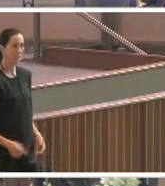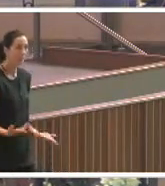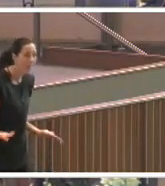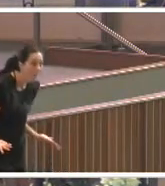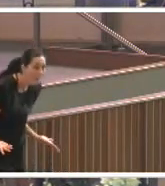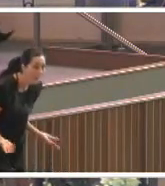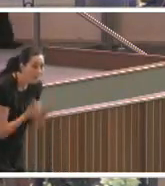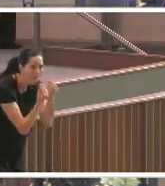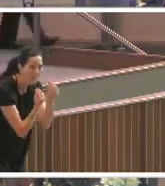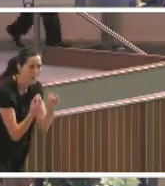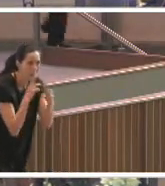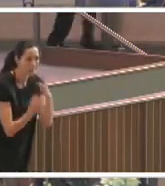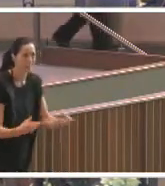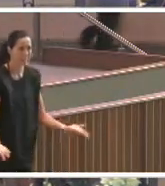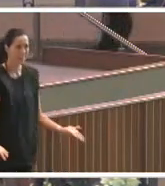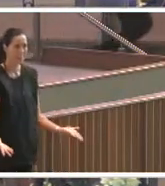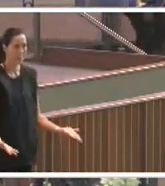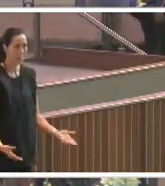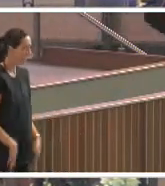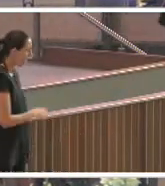é.